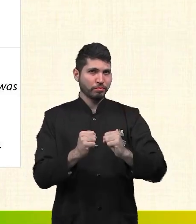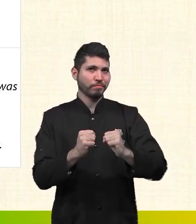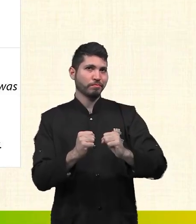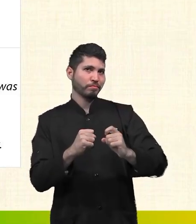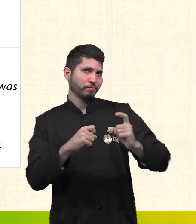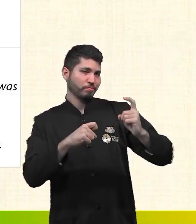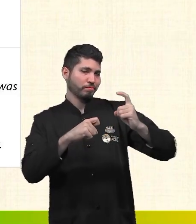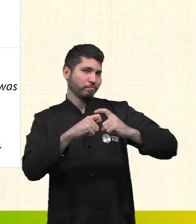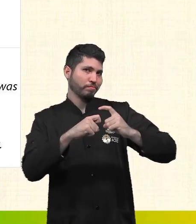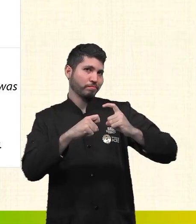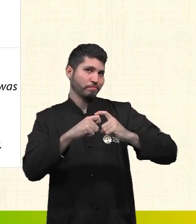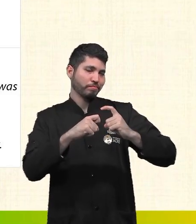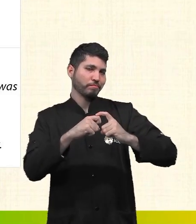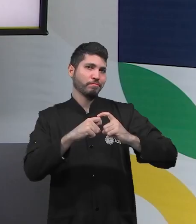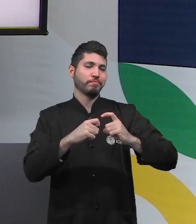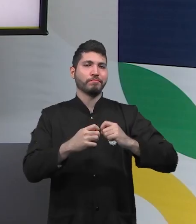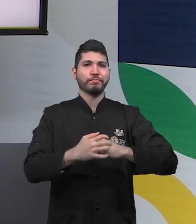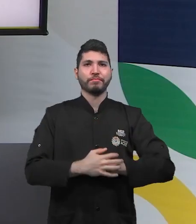médica.